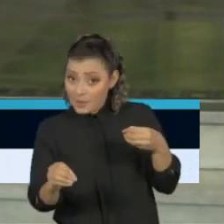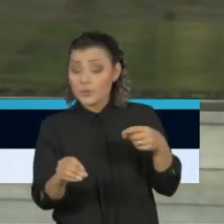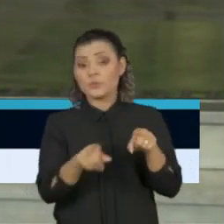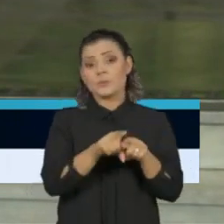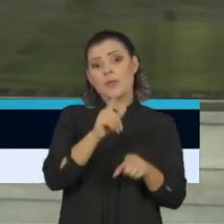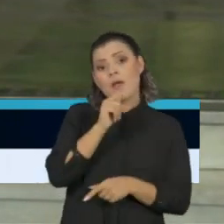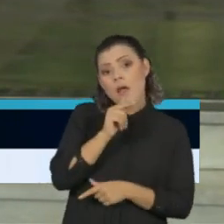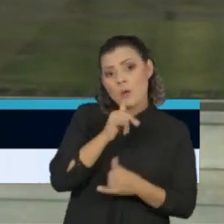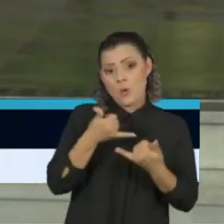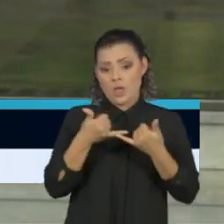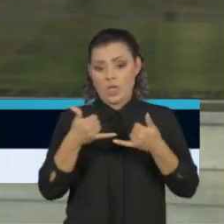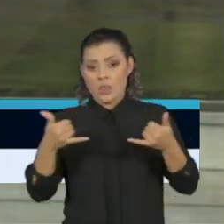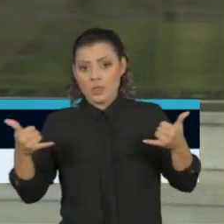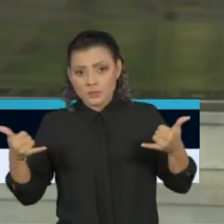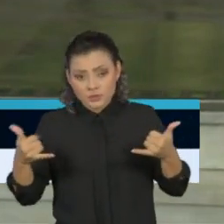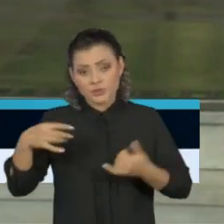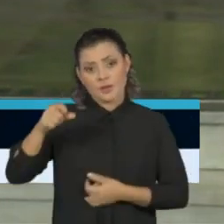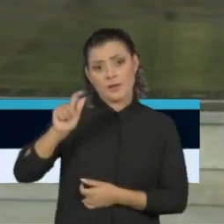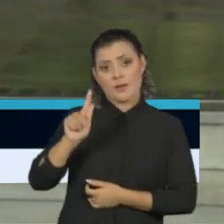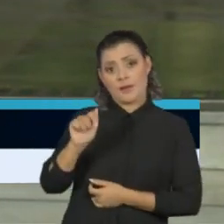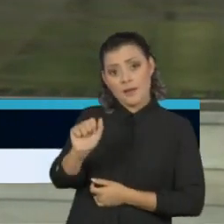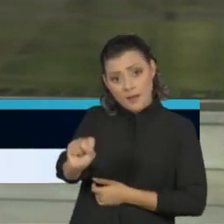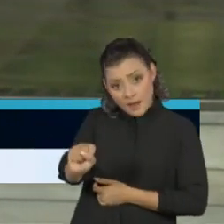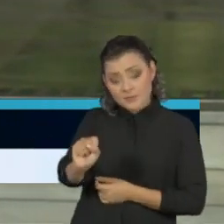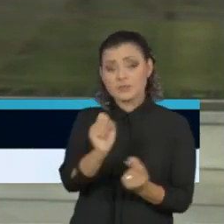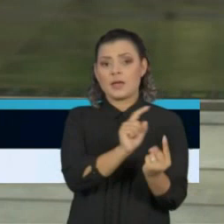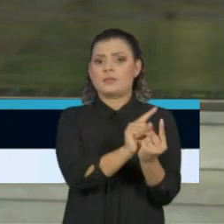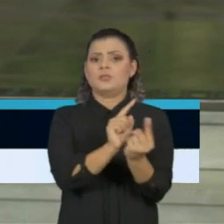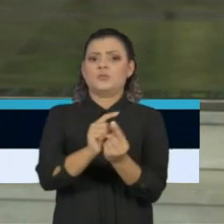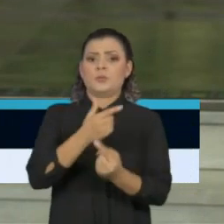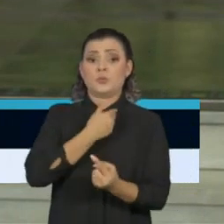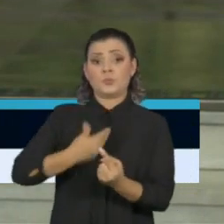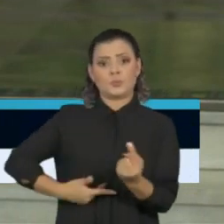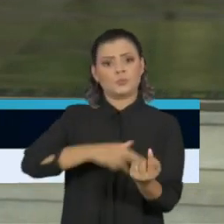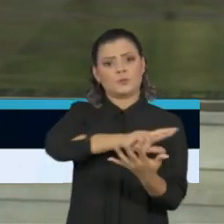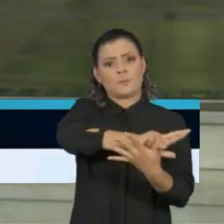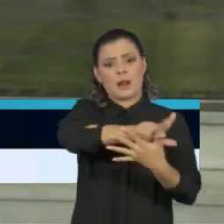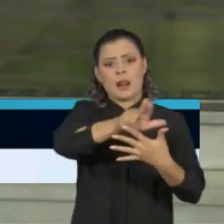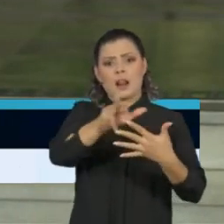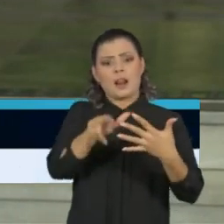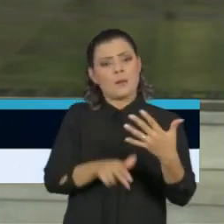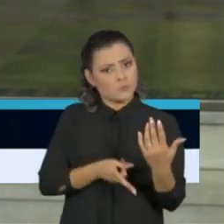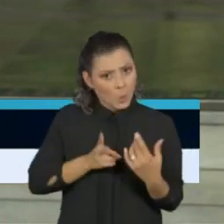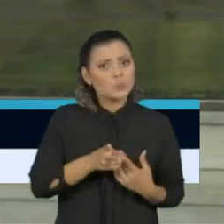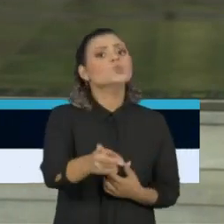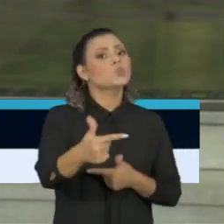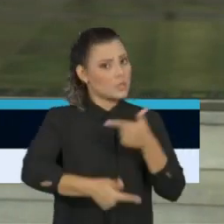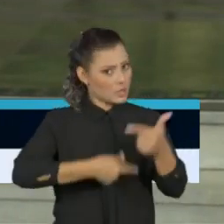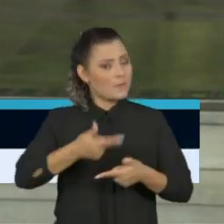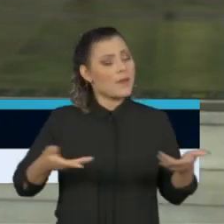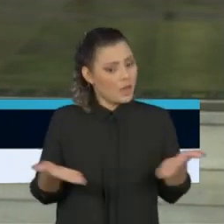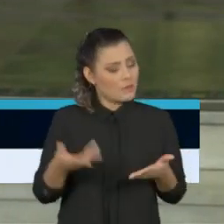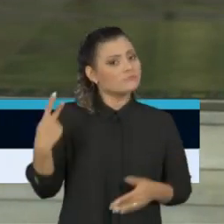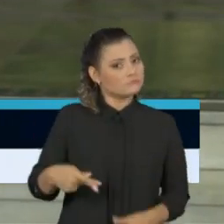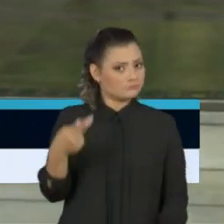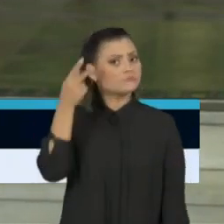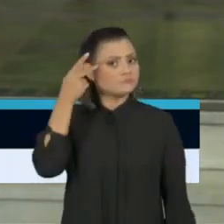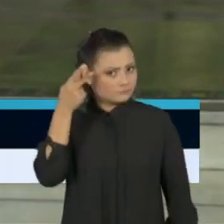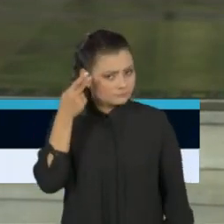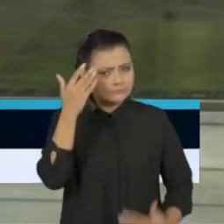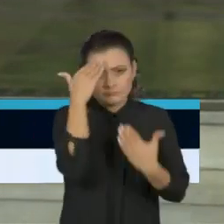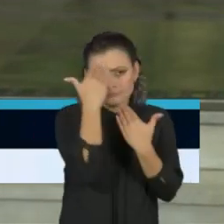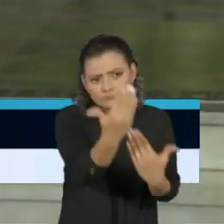água, energia, gás e serviços públicos que funcionam regularmente em São Paulo. Muito obrigado a